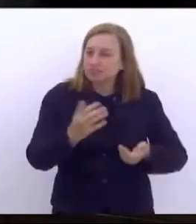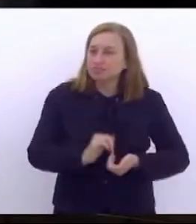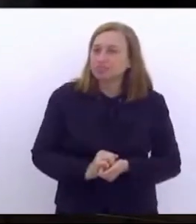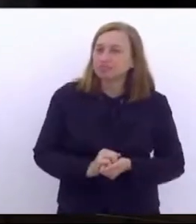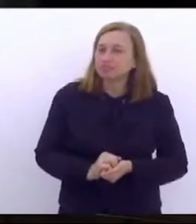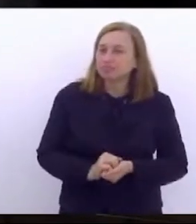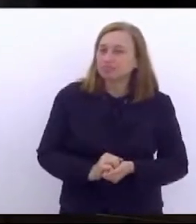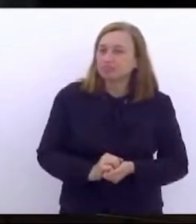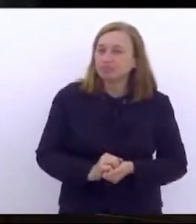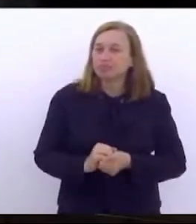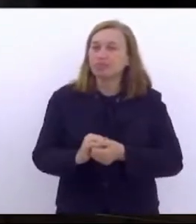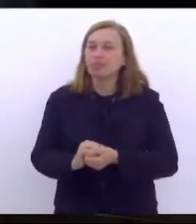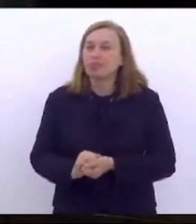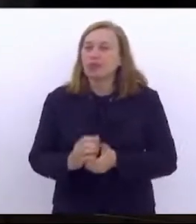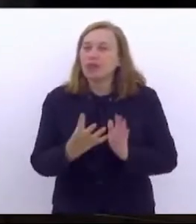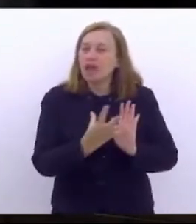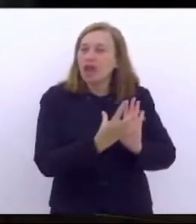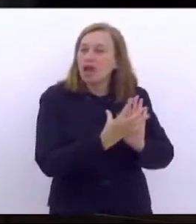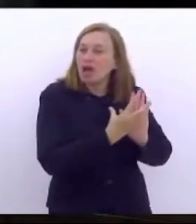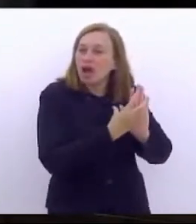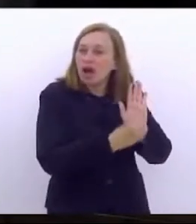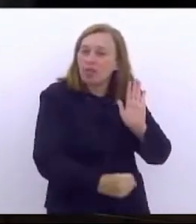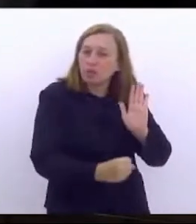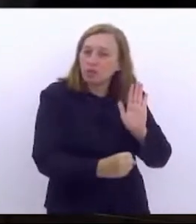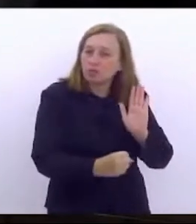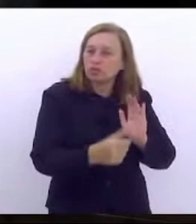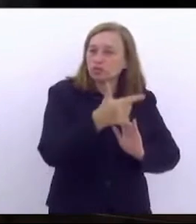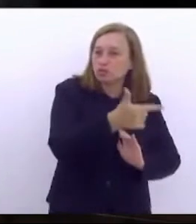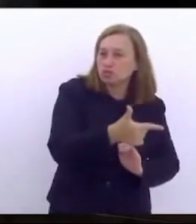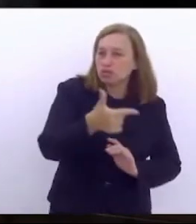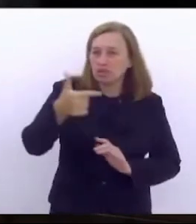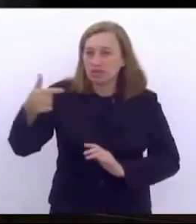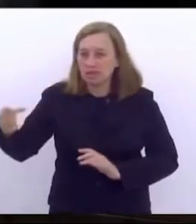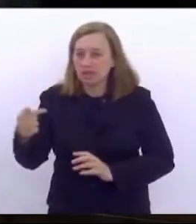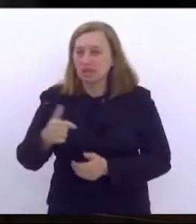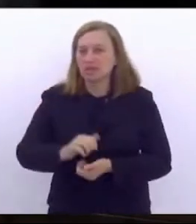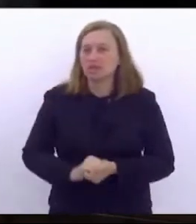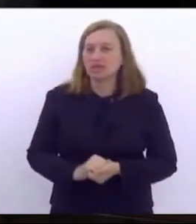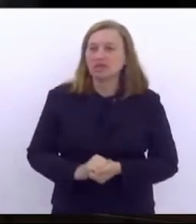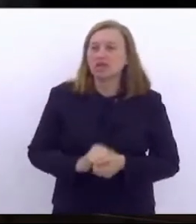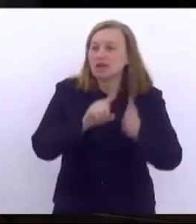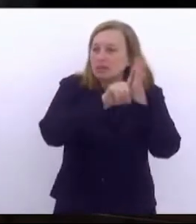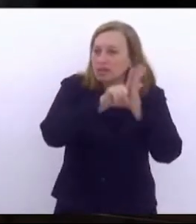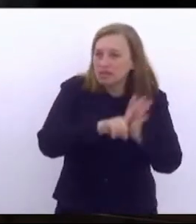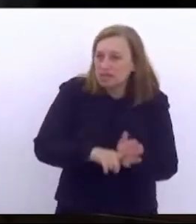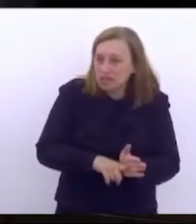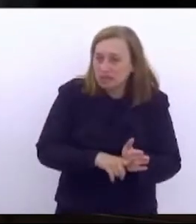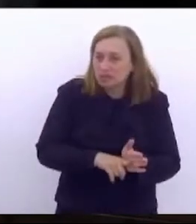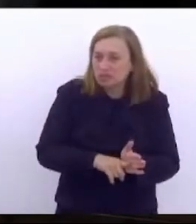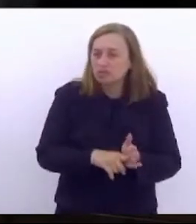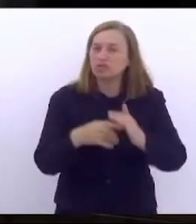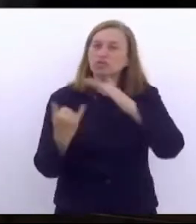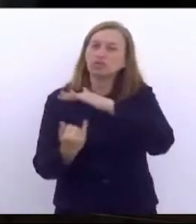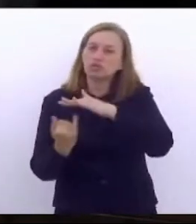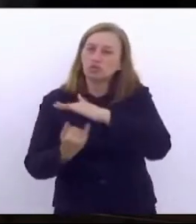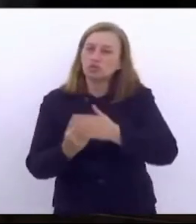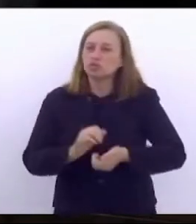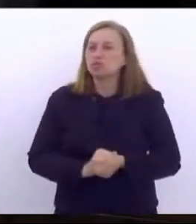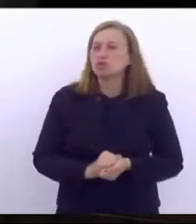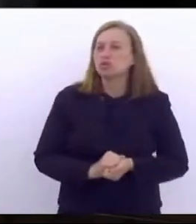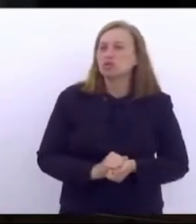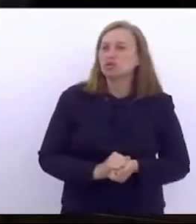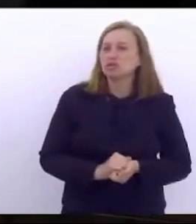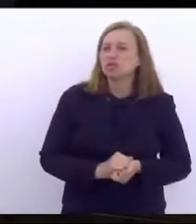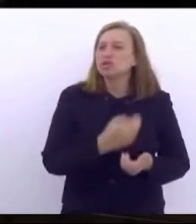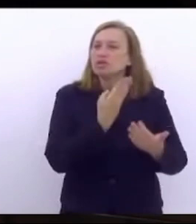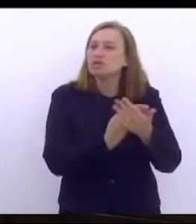é o estudo chamado Abortion Worldwide 2017. São pesquisadores desse instituto, né, que vale